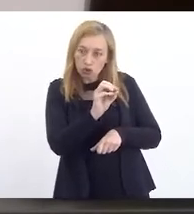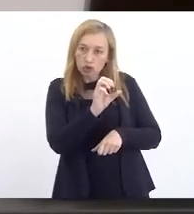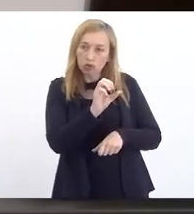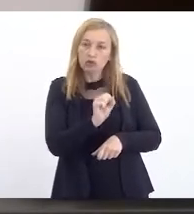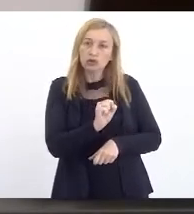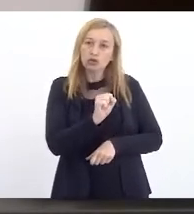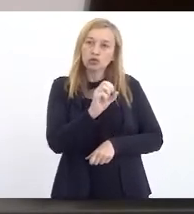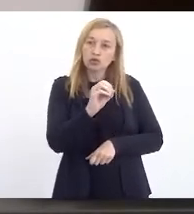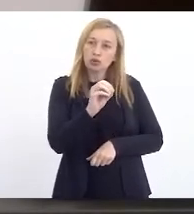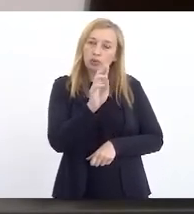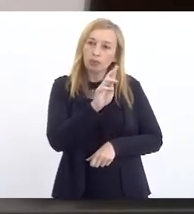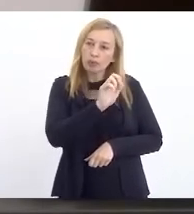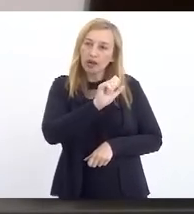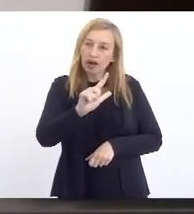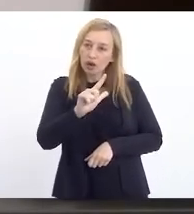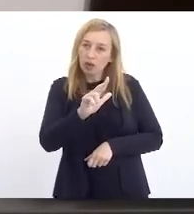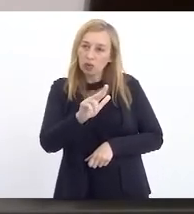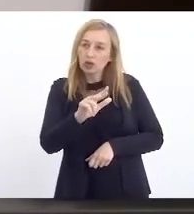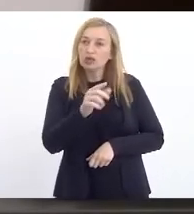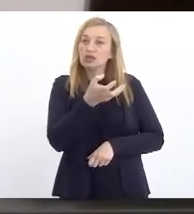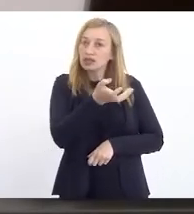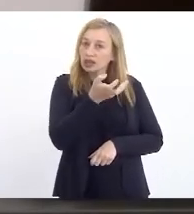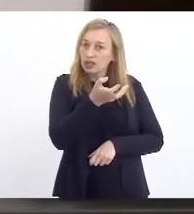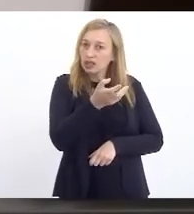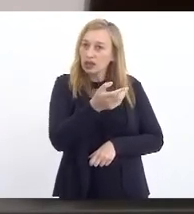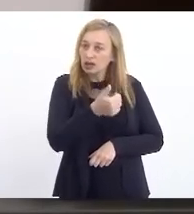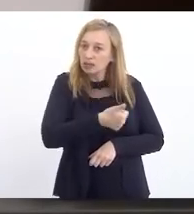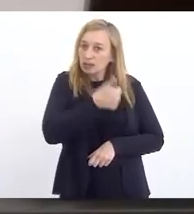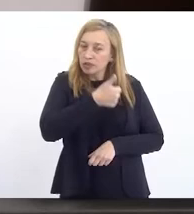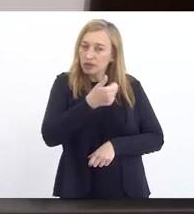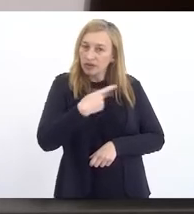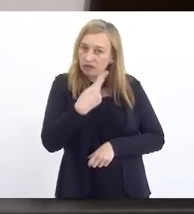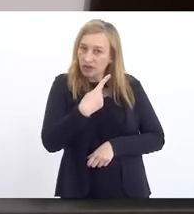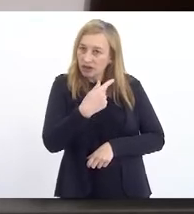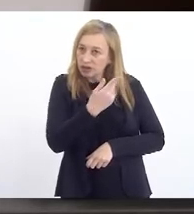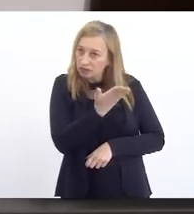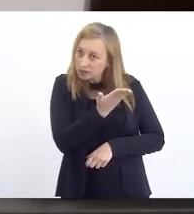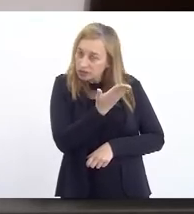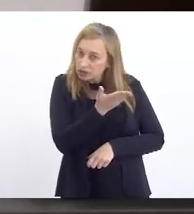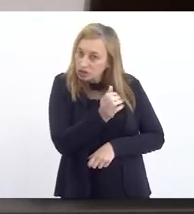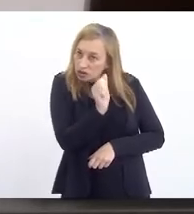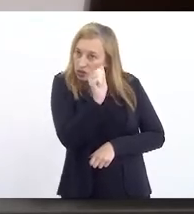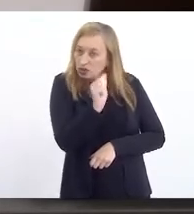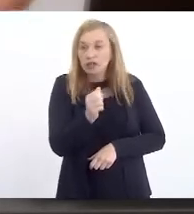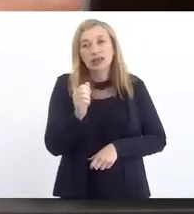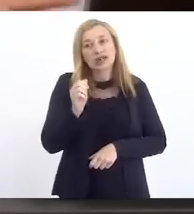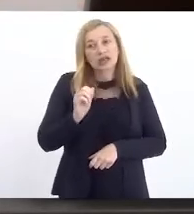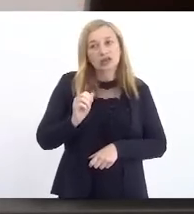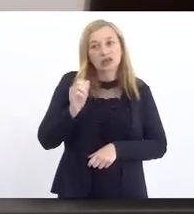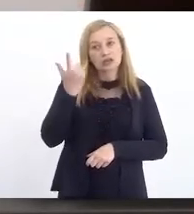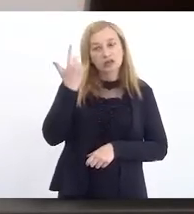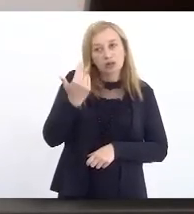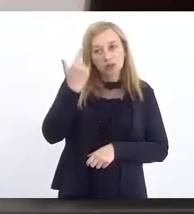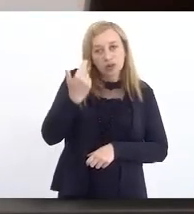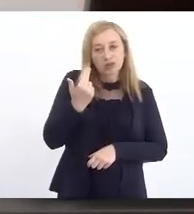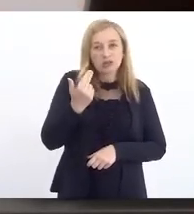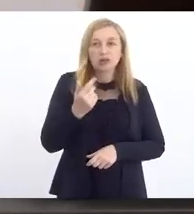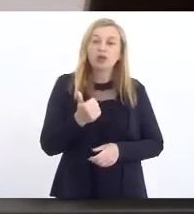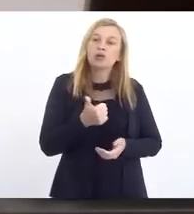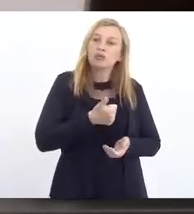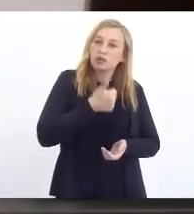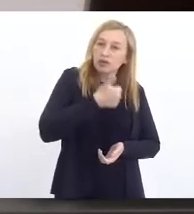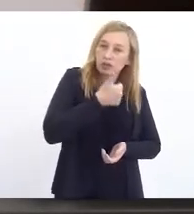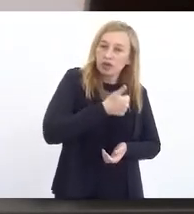se ele quer fazer a primeira intervenção. Porque, geralmente, eu sempre trabalho assim. Primeiro fala o